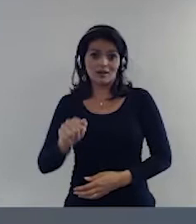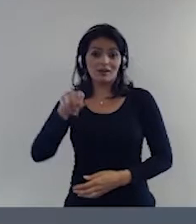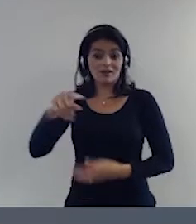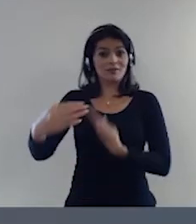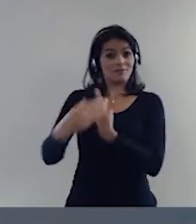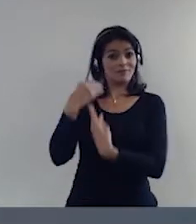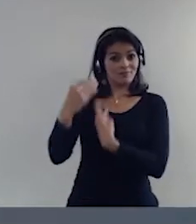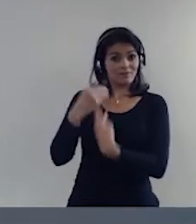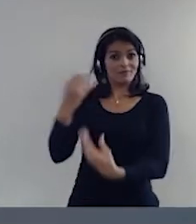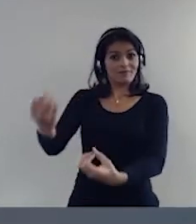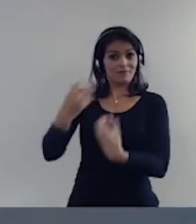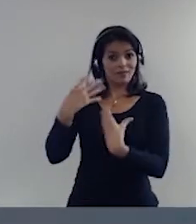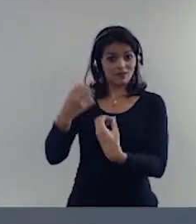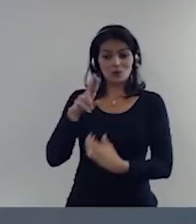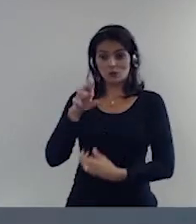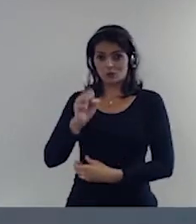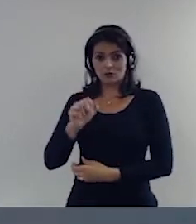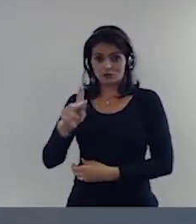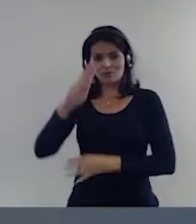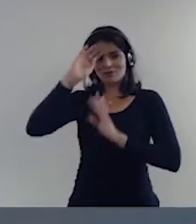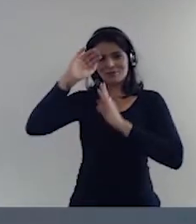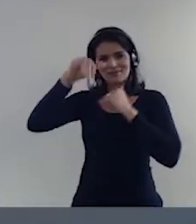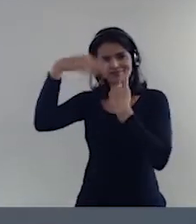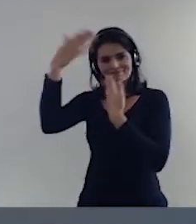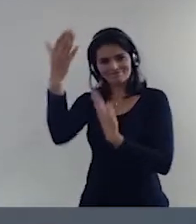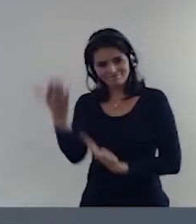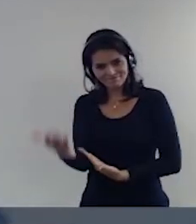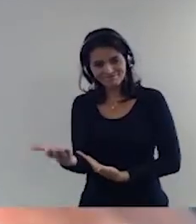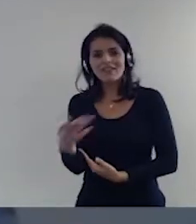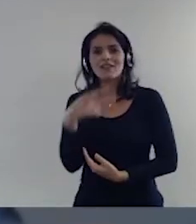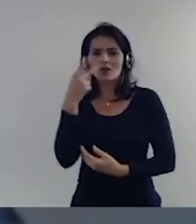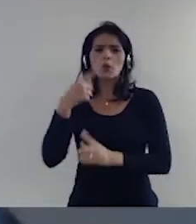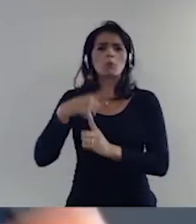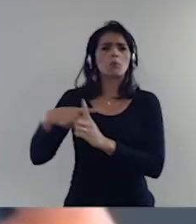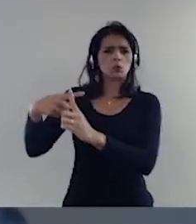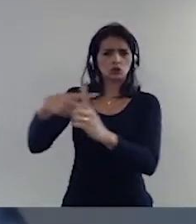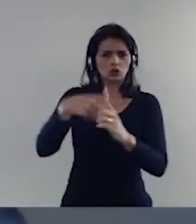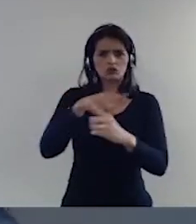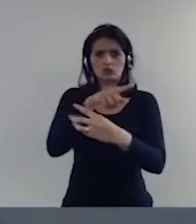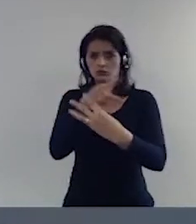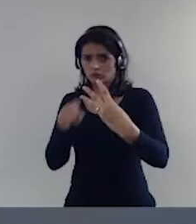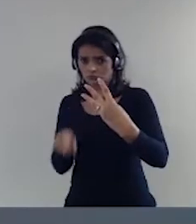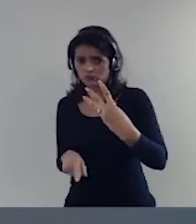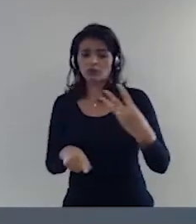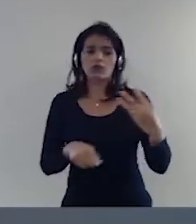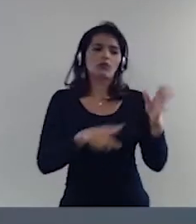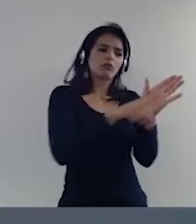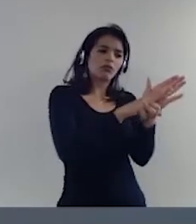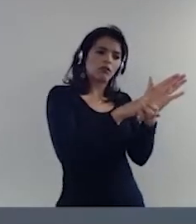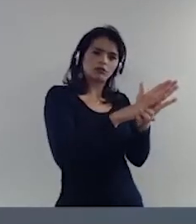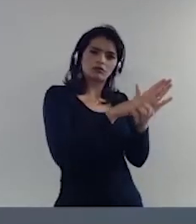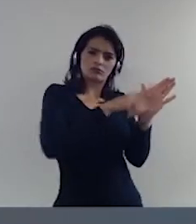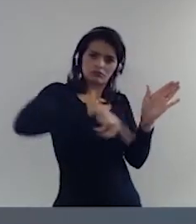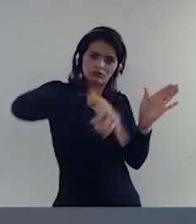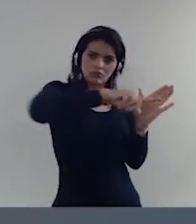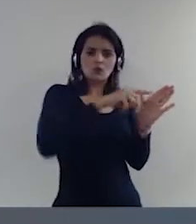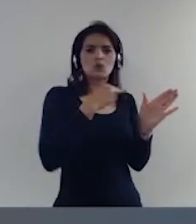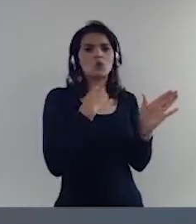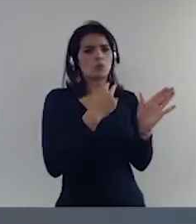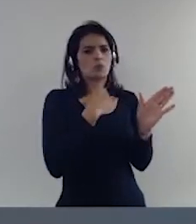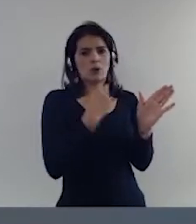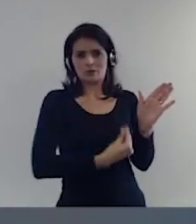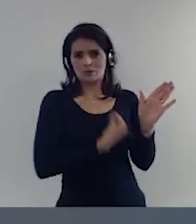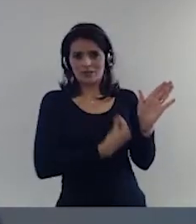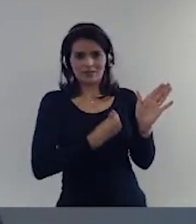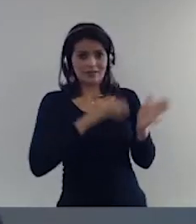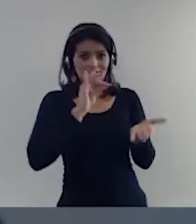USP, não posso deixar de homenageá-lo também aqui, chamava de positivos os requisitos da lei e negativos aqueles que não podem estar presentes,